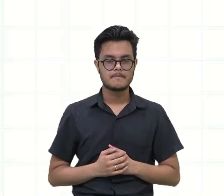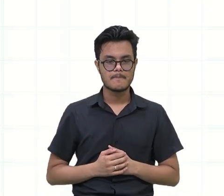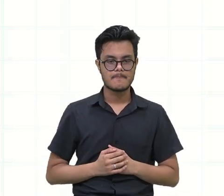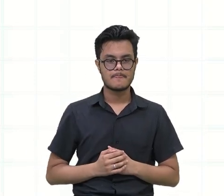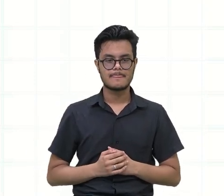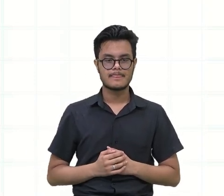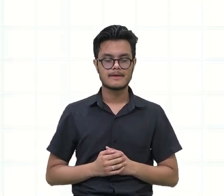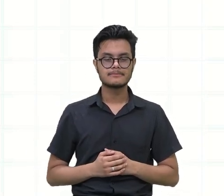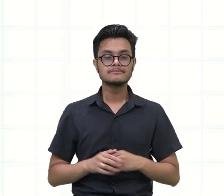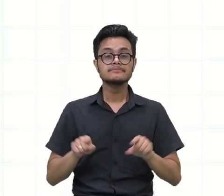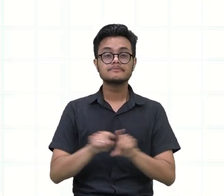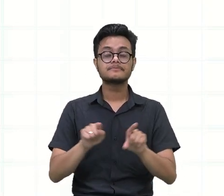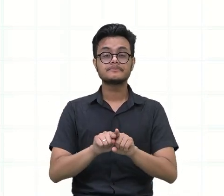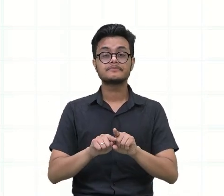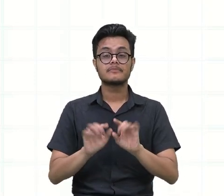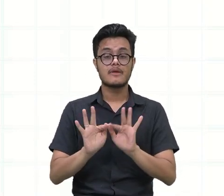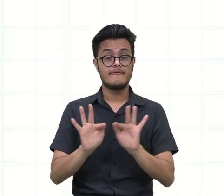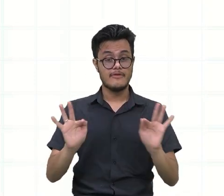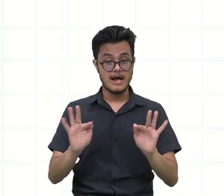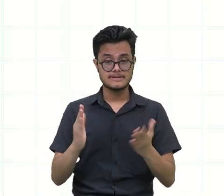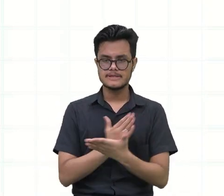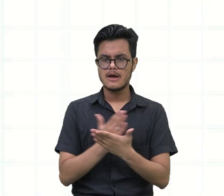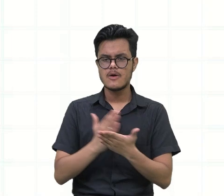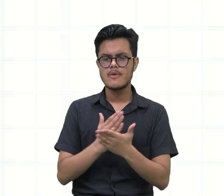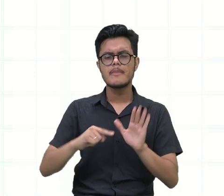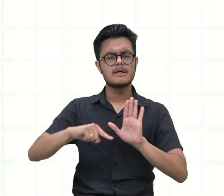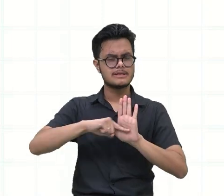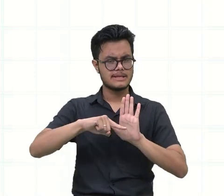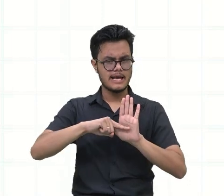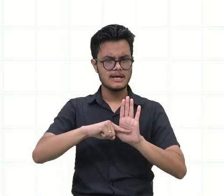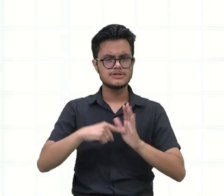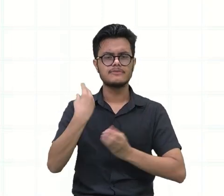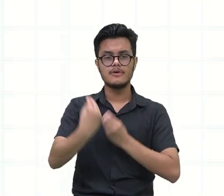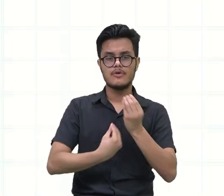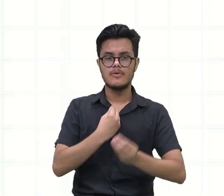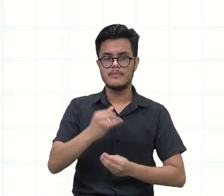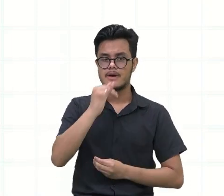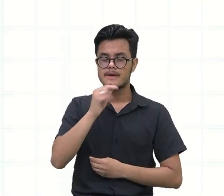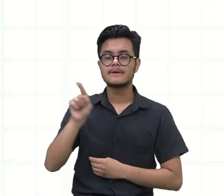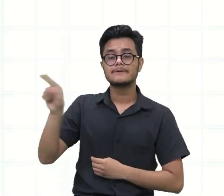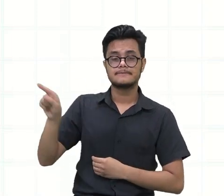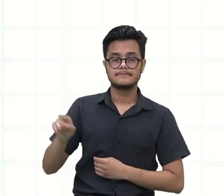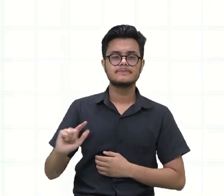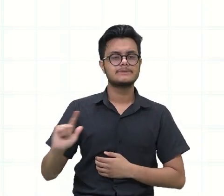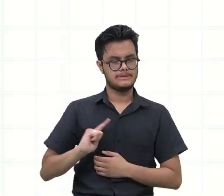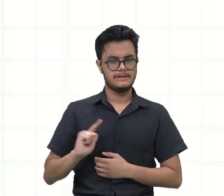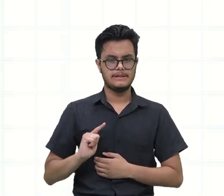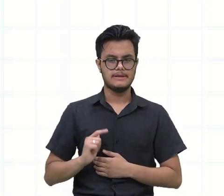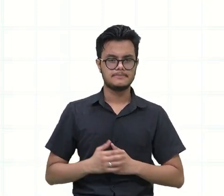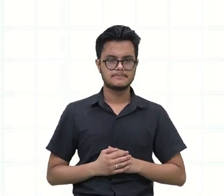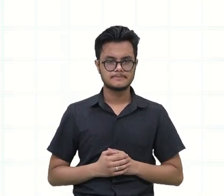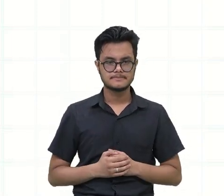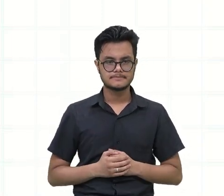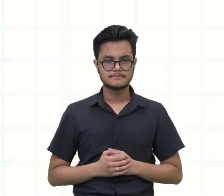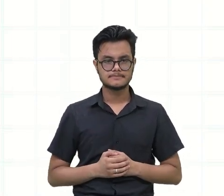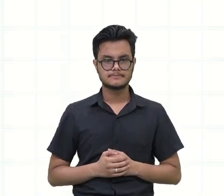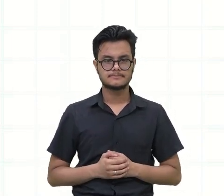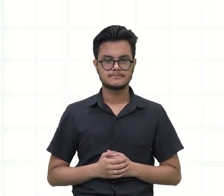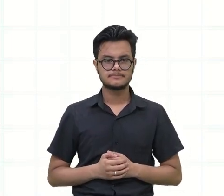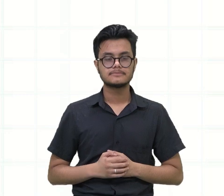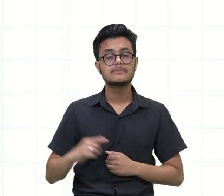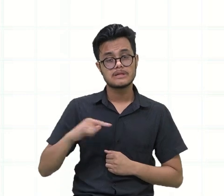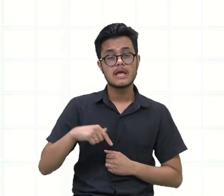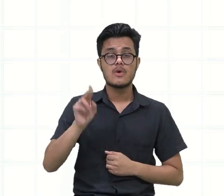as frases imperativas negativas, que elas vão estar no sentido negativo, com a presença